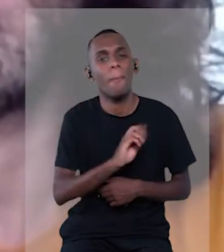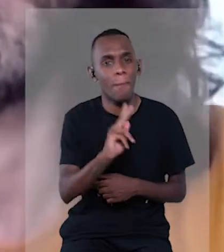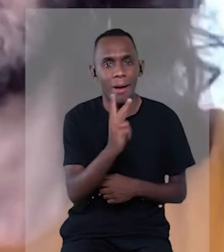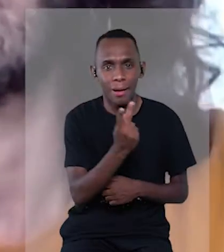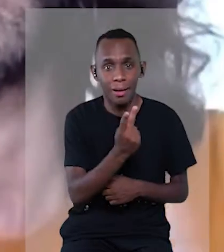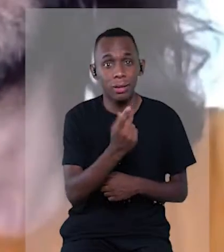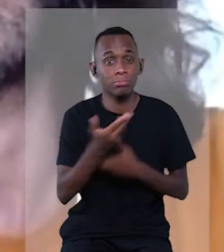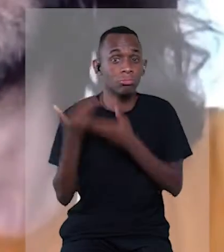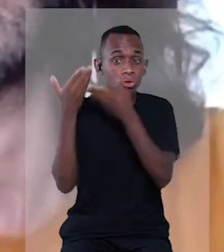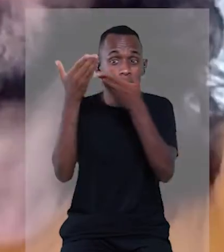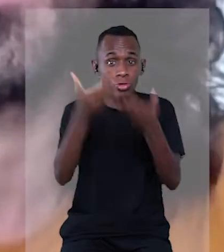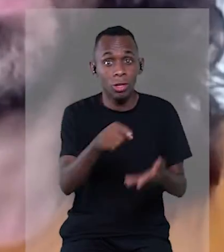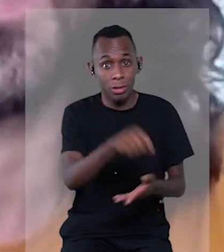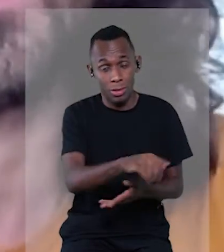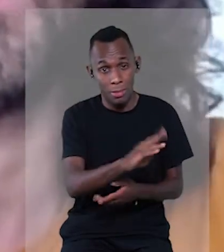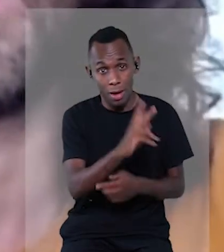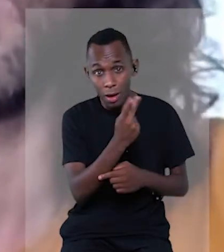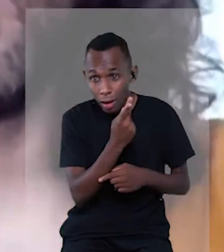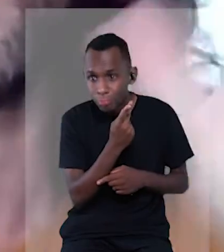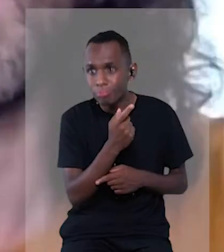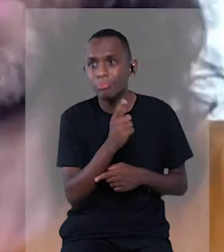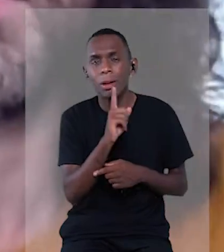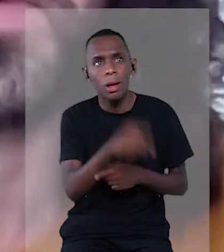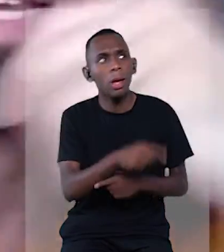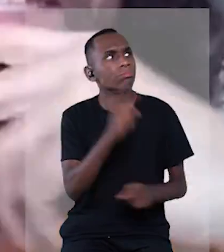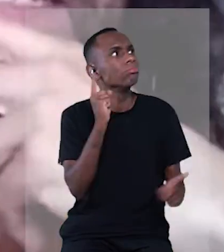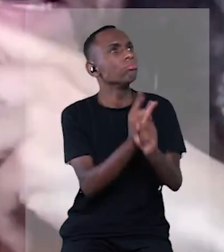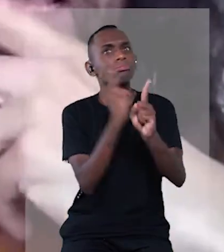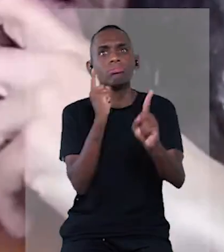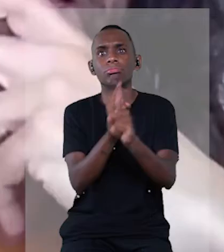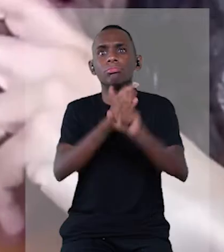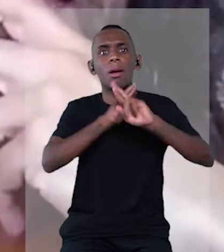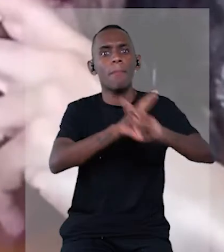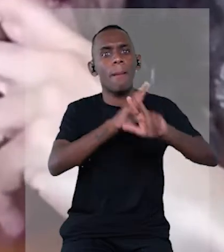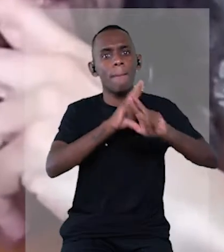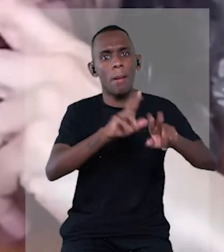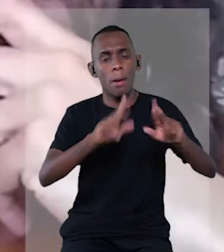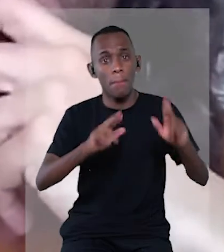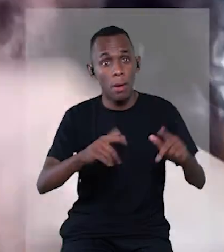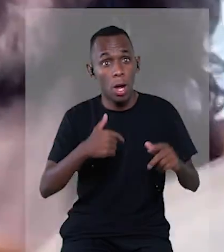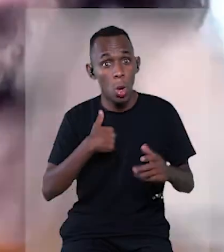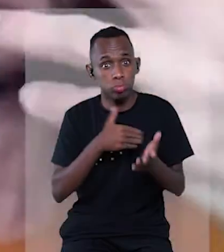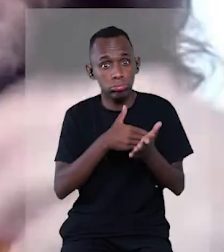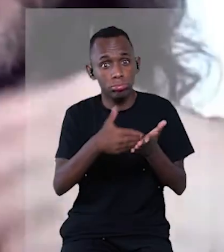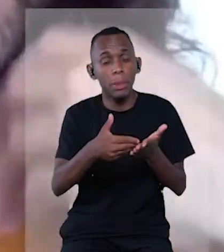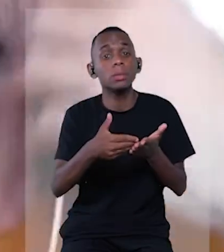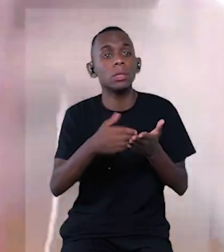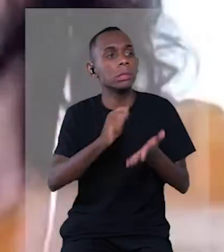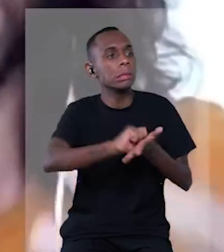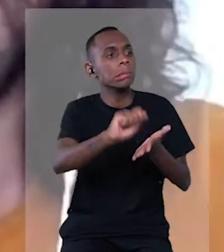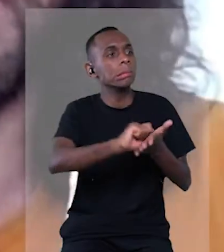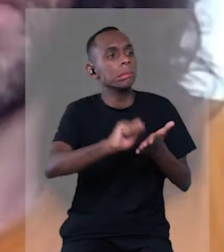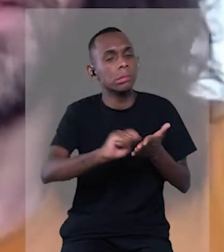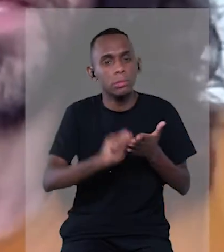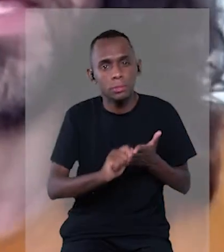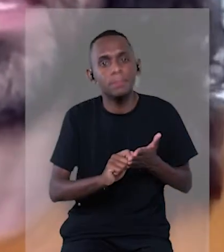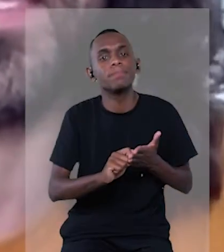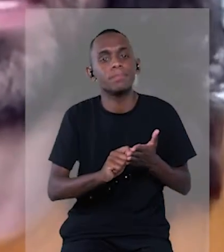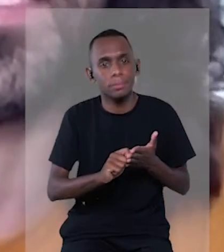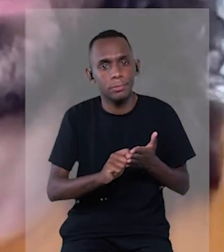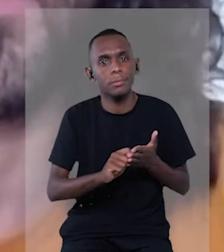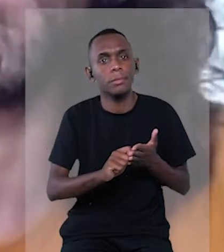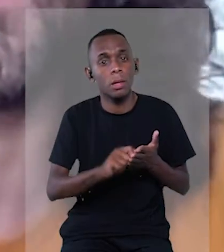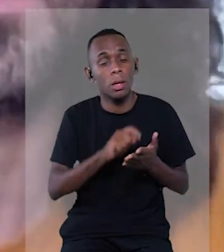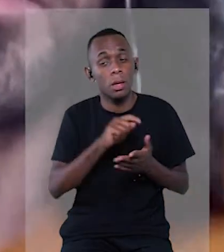Horizonte, e quando eu chego em Belo Horizonte, né, assim, é um mundo de descobertas. E eu começo a escrever.